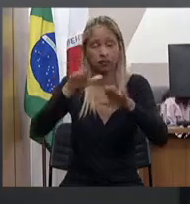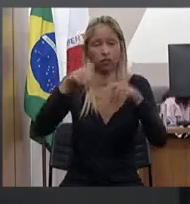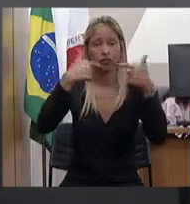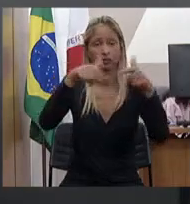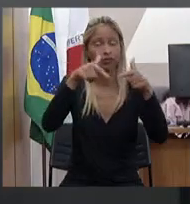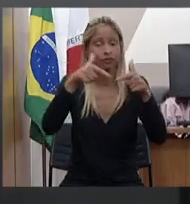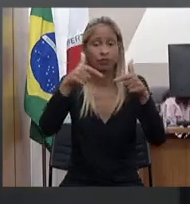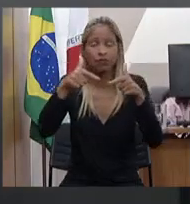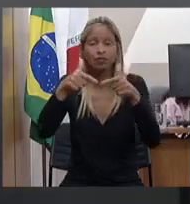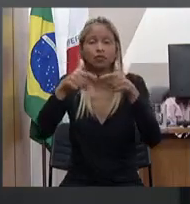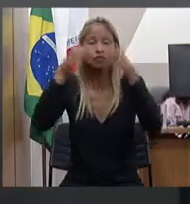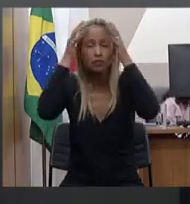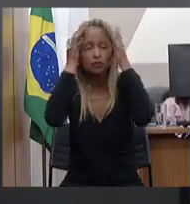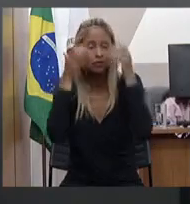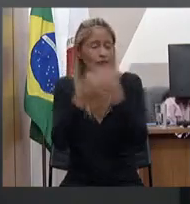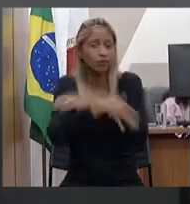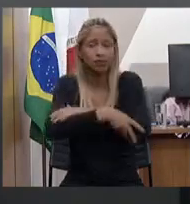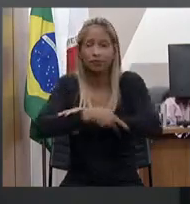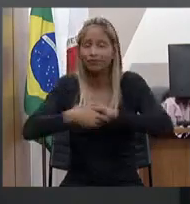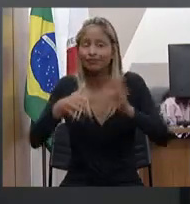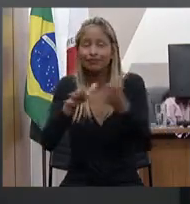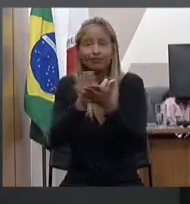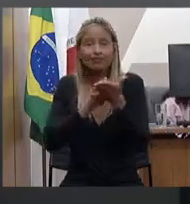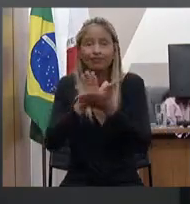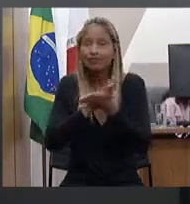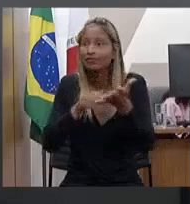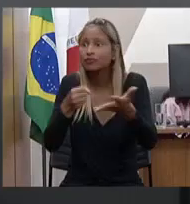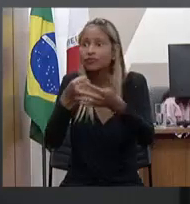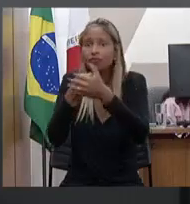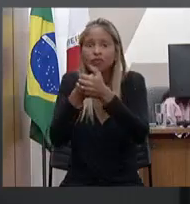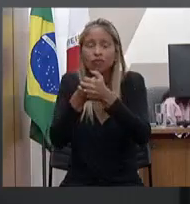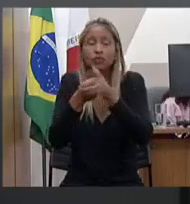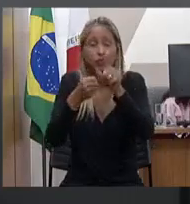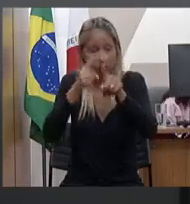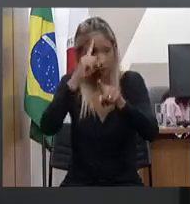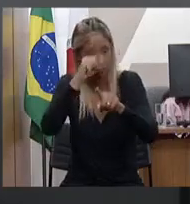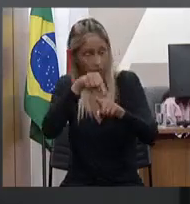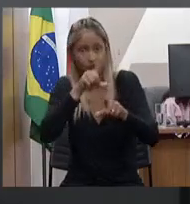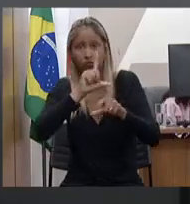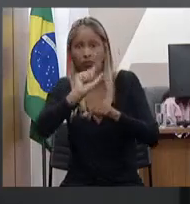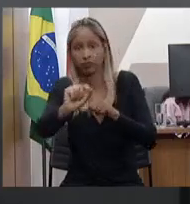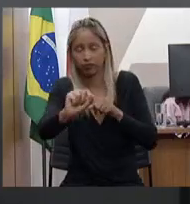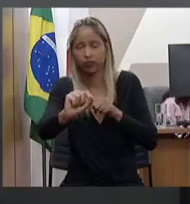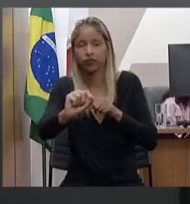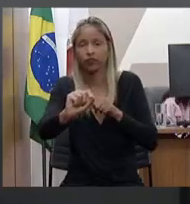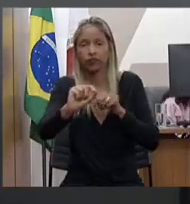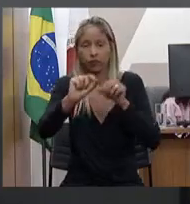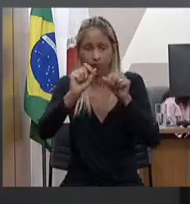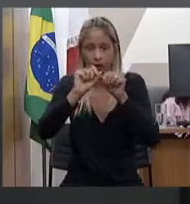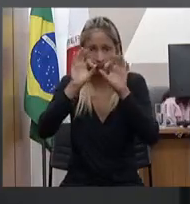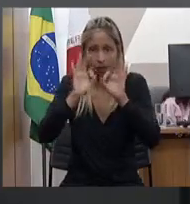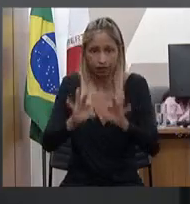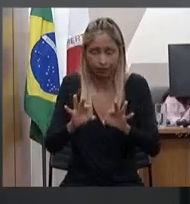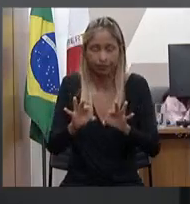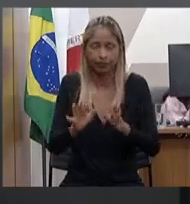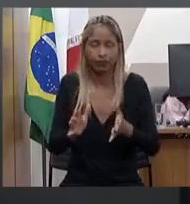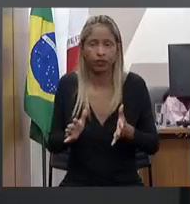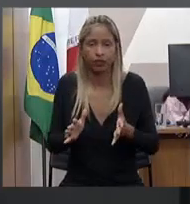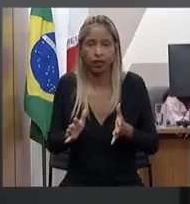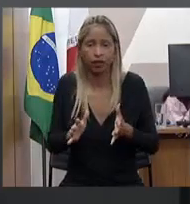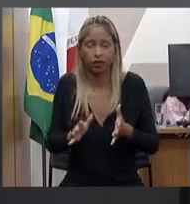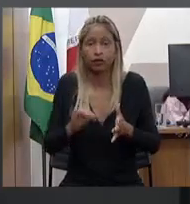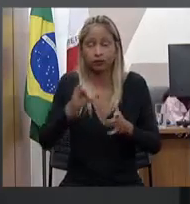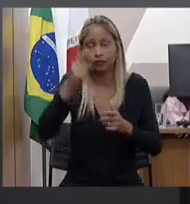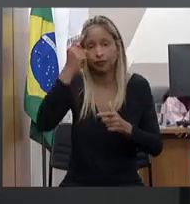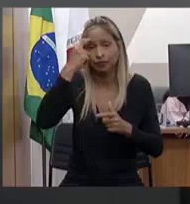trabalhar sem qualquer equipamento de segurança sem pedir nenhum e se não trabalhar até demitido correto então nós